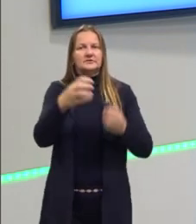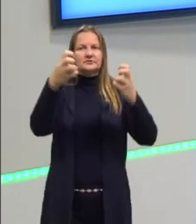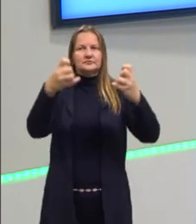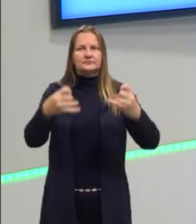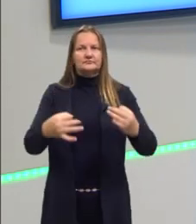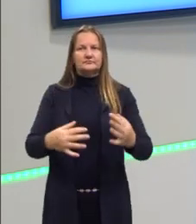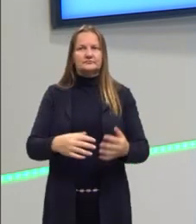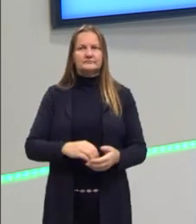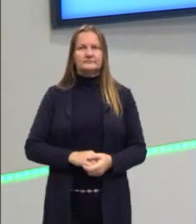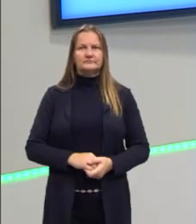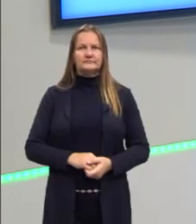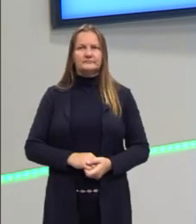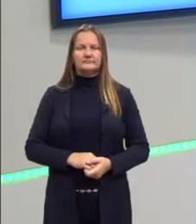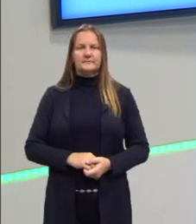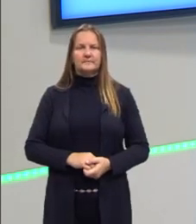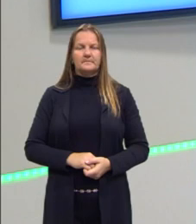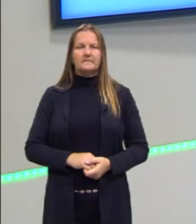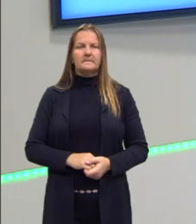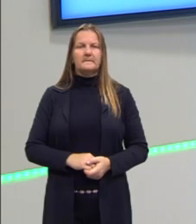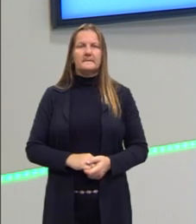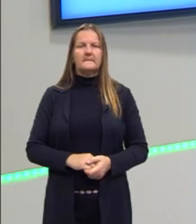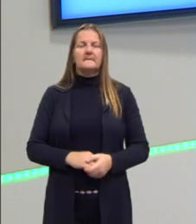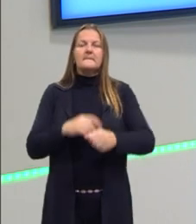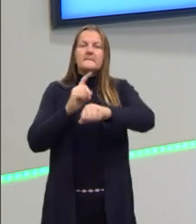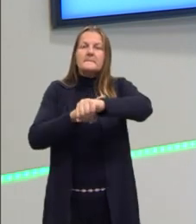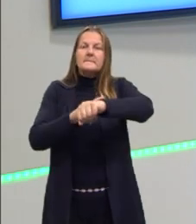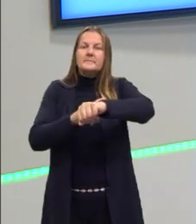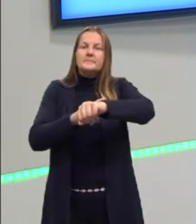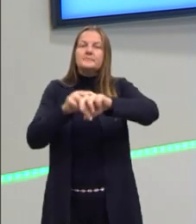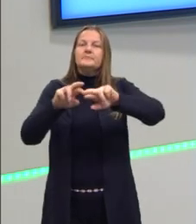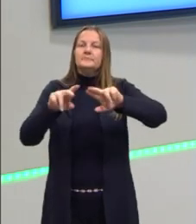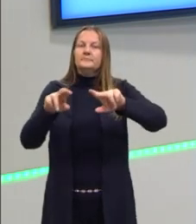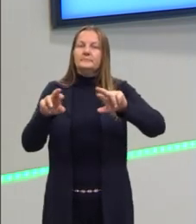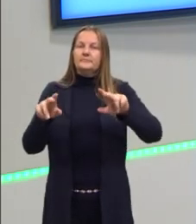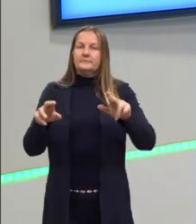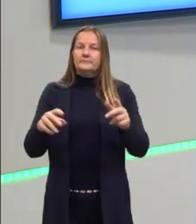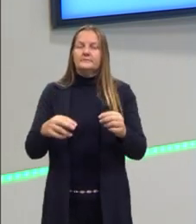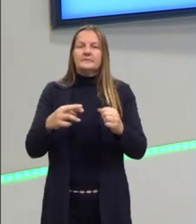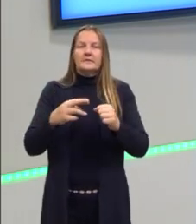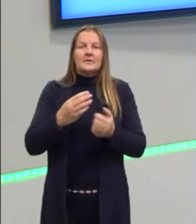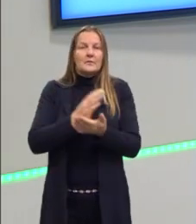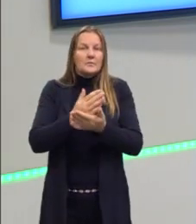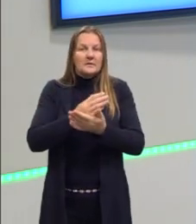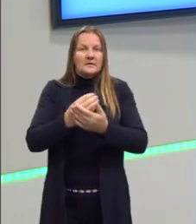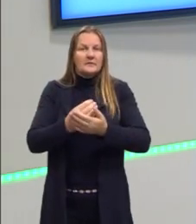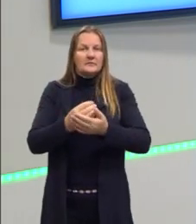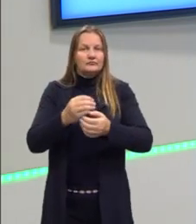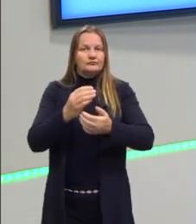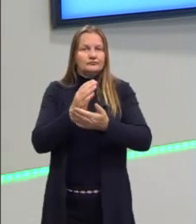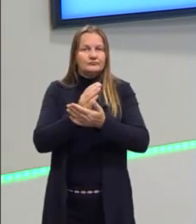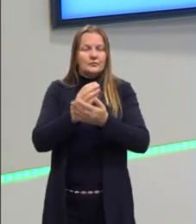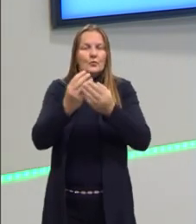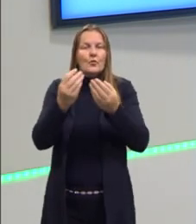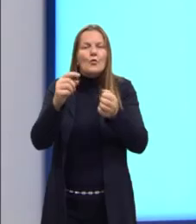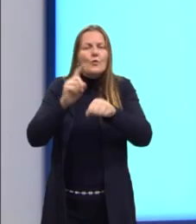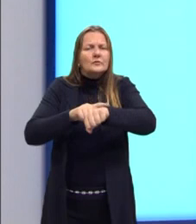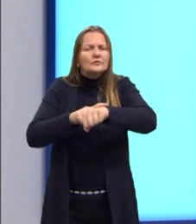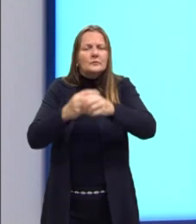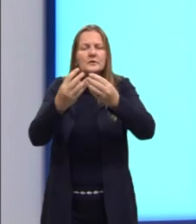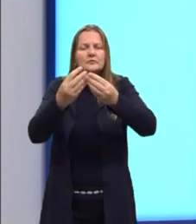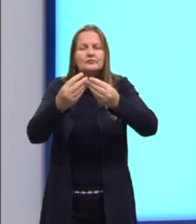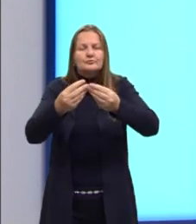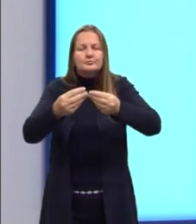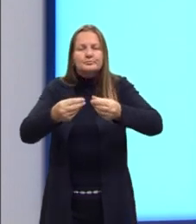muito tempo tá então esse tempo que é o tempo de minha vida é o tempo de desintegração